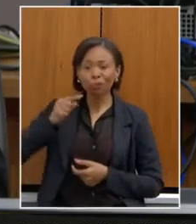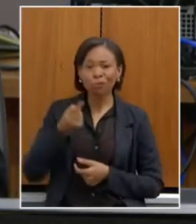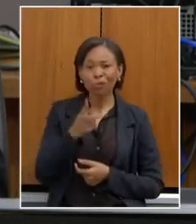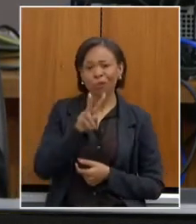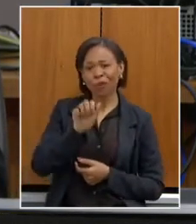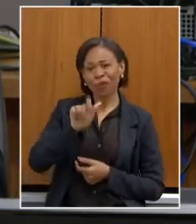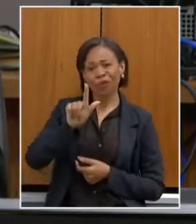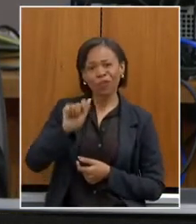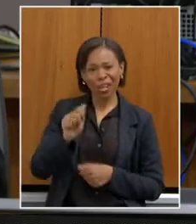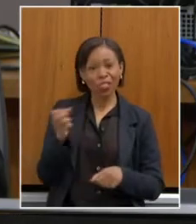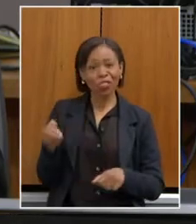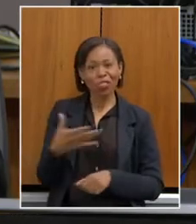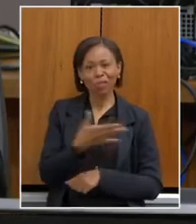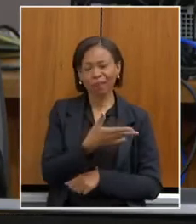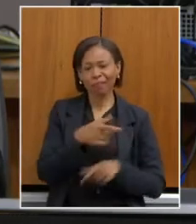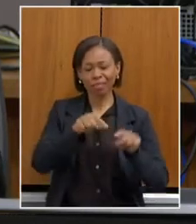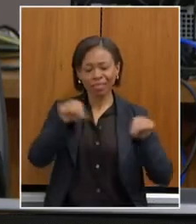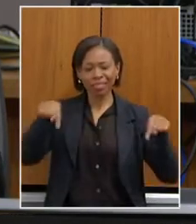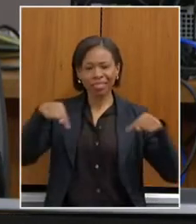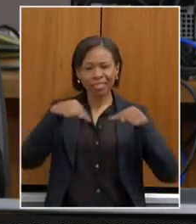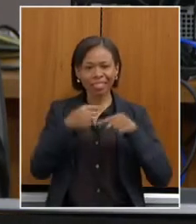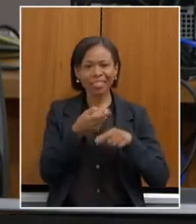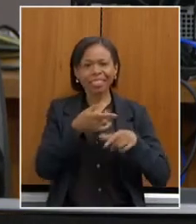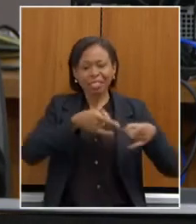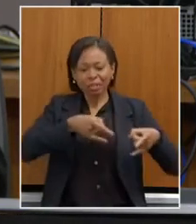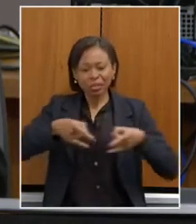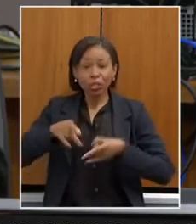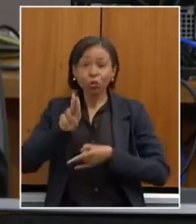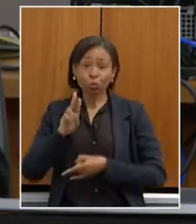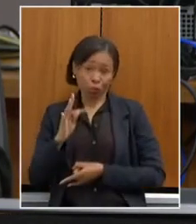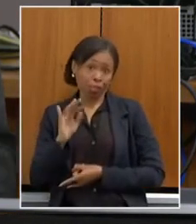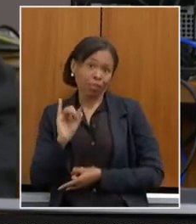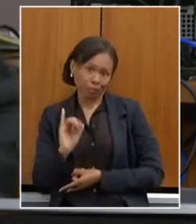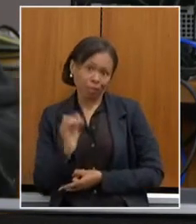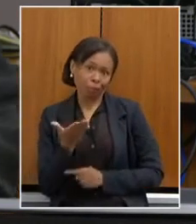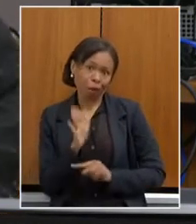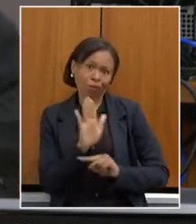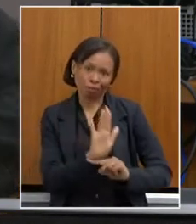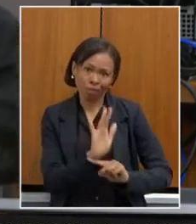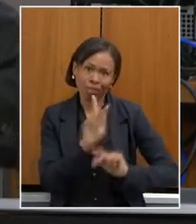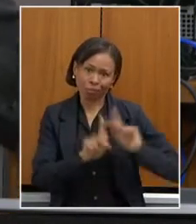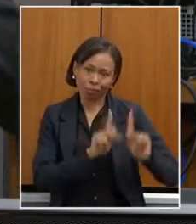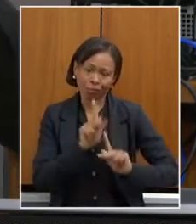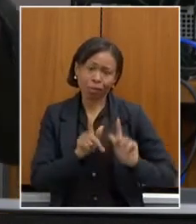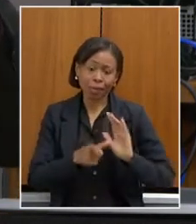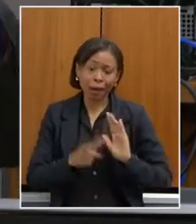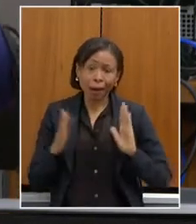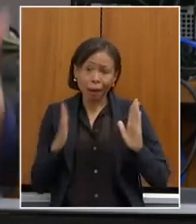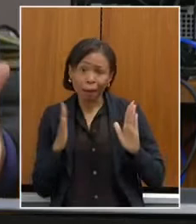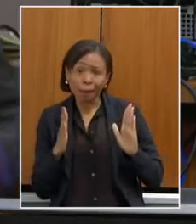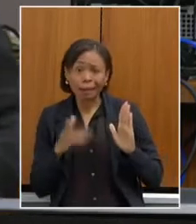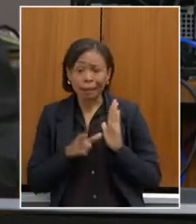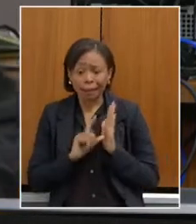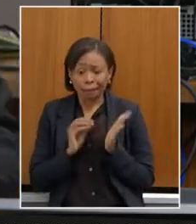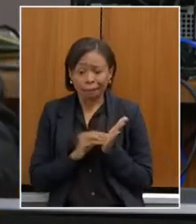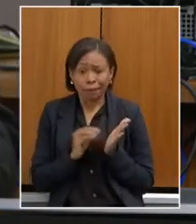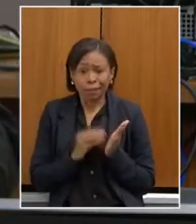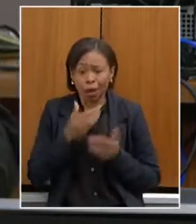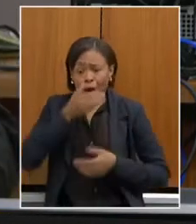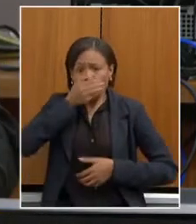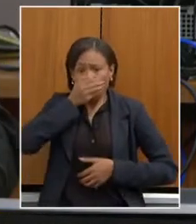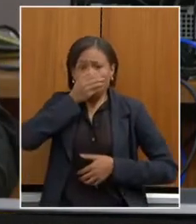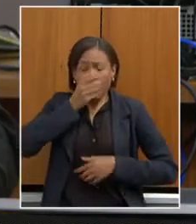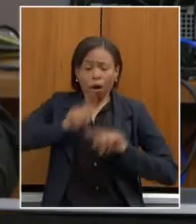de leitos de UTI para ser atendido da população no momento que estava faltando respirador no momento estava faltando equipamento e